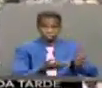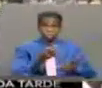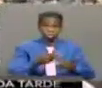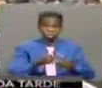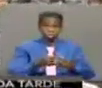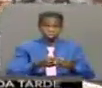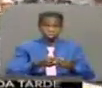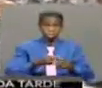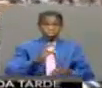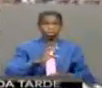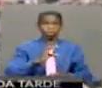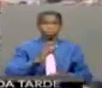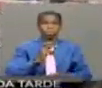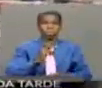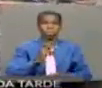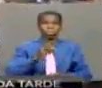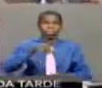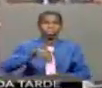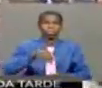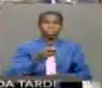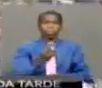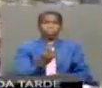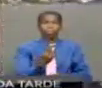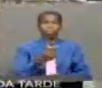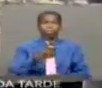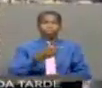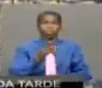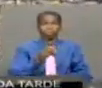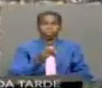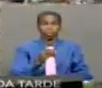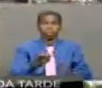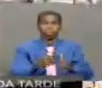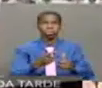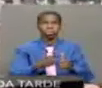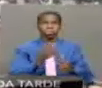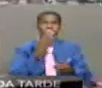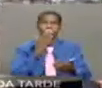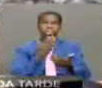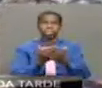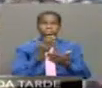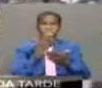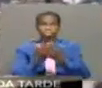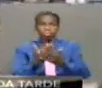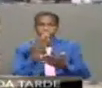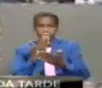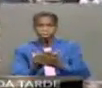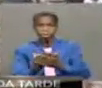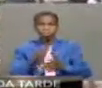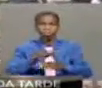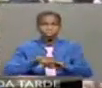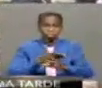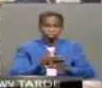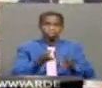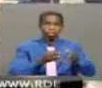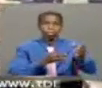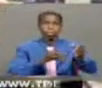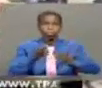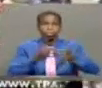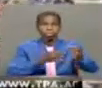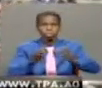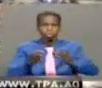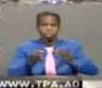aos fiéis, agradeceu o apoio prestado por todos e fez uma narrativa sobre o seu percurso até chegar